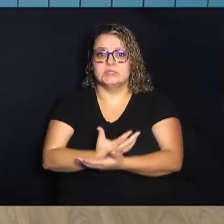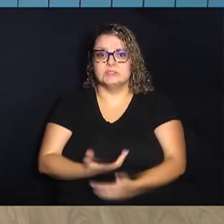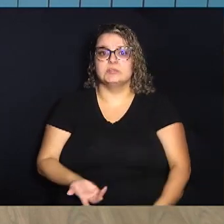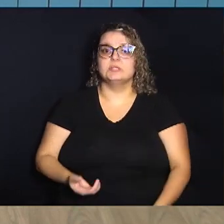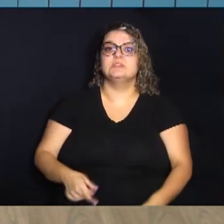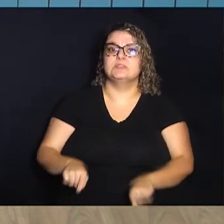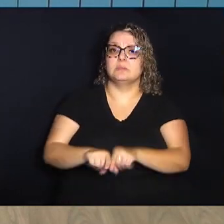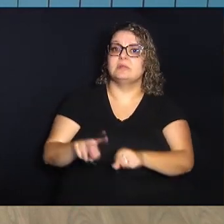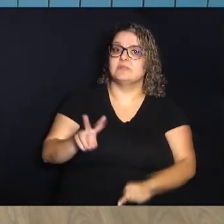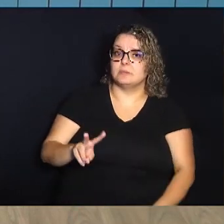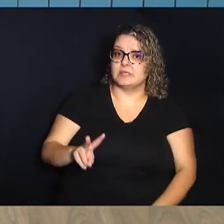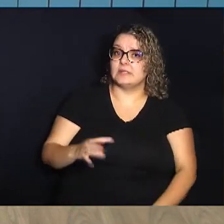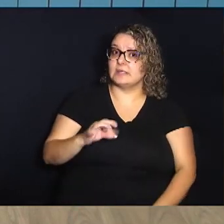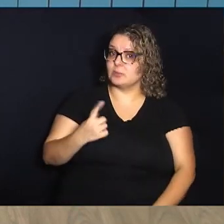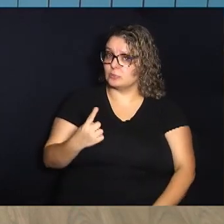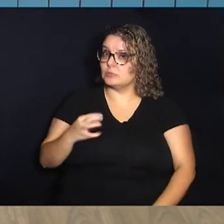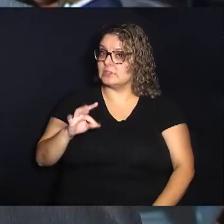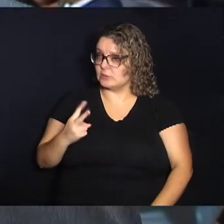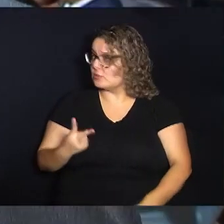e D2.